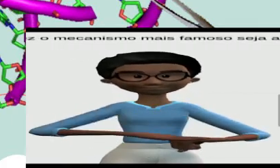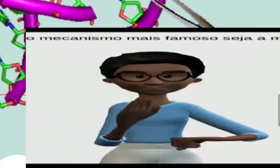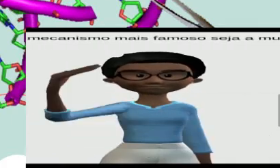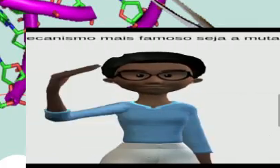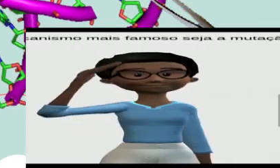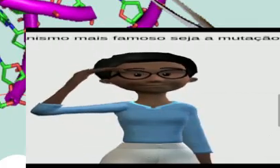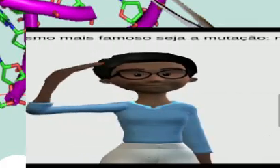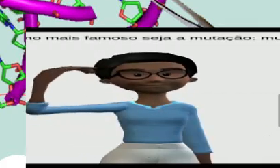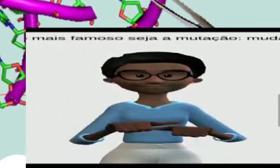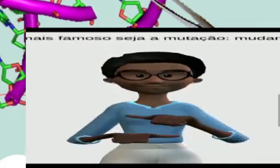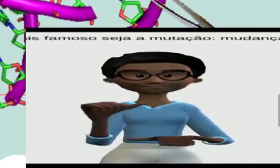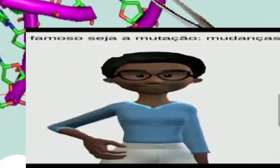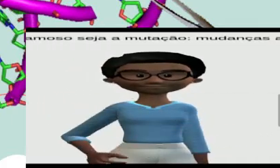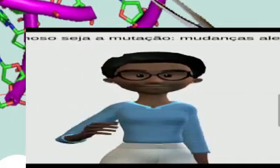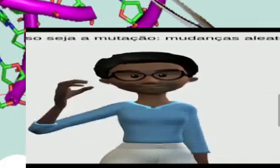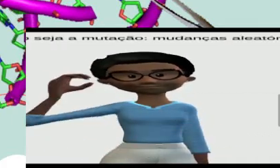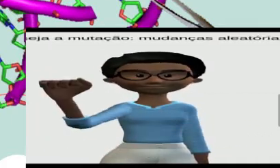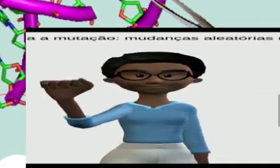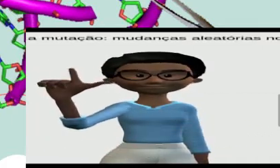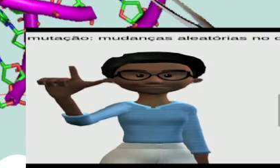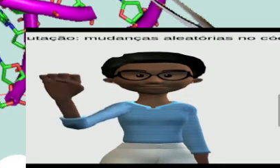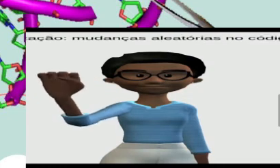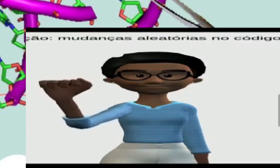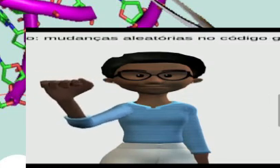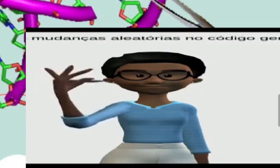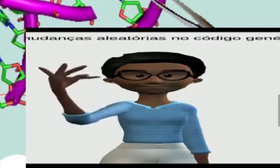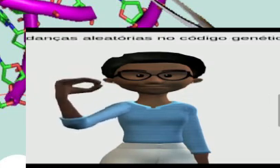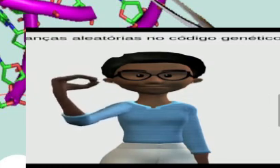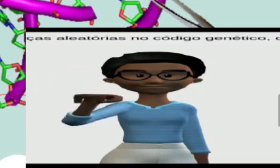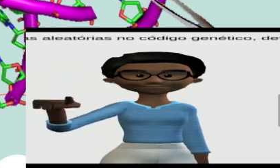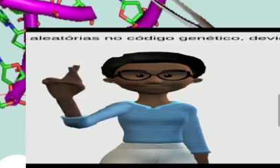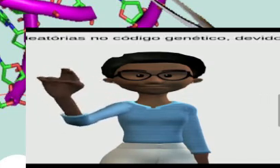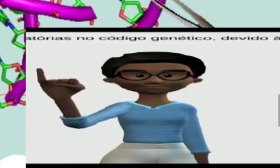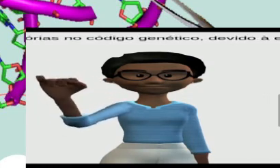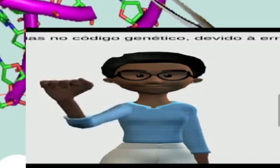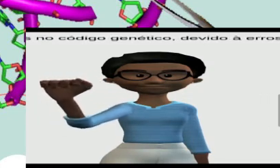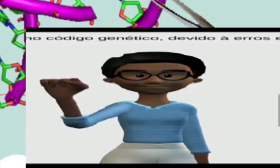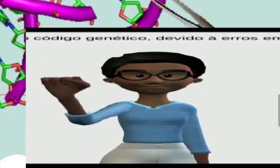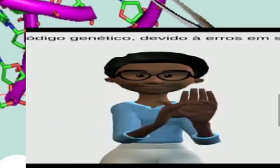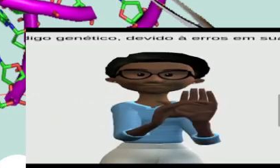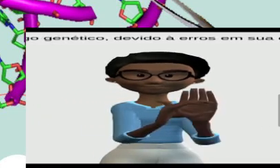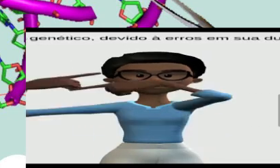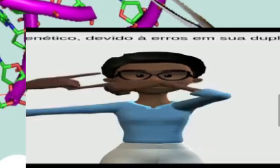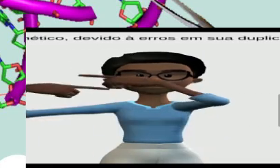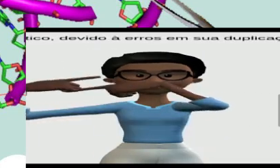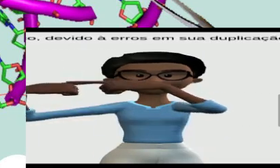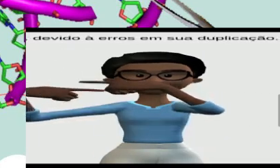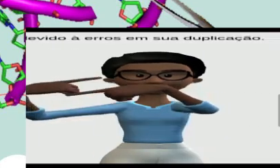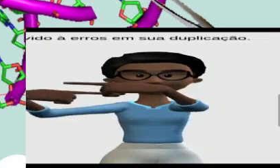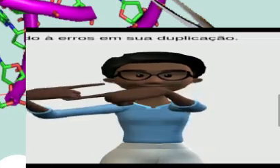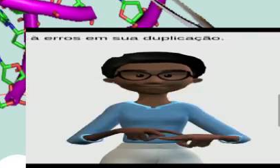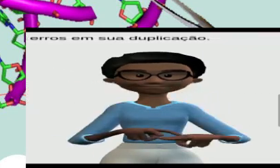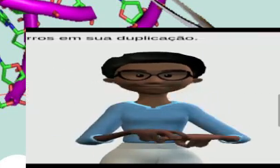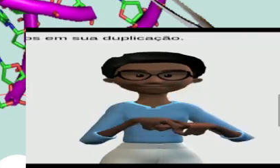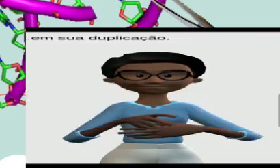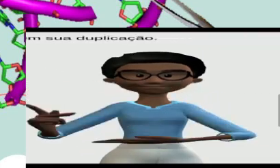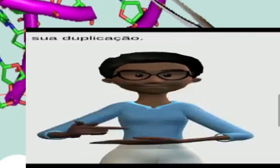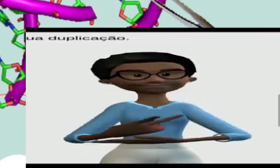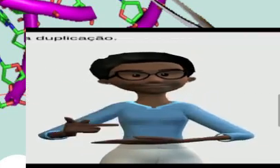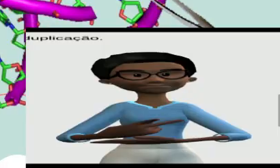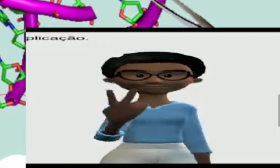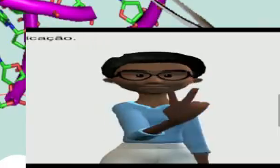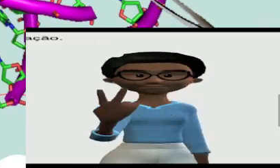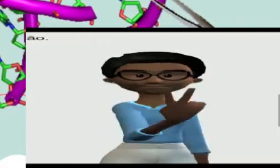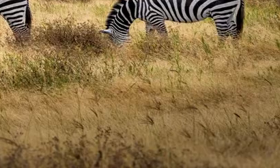mais famoso seja a mutação. Mudanças aleatórias no código genético devido a erros em